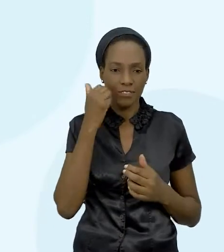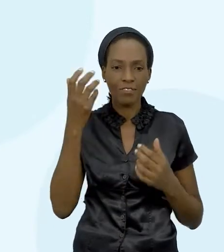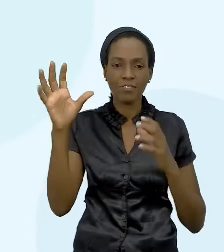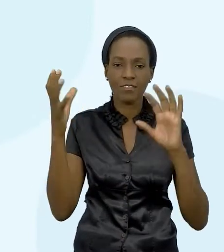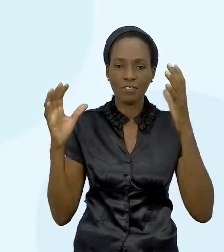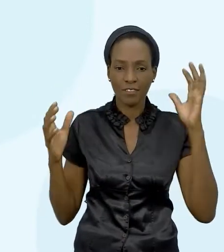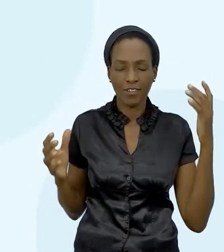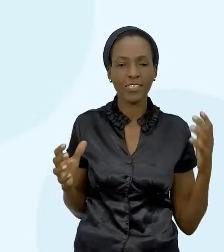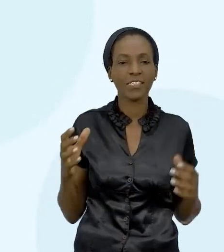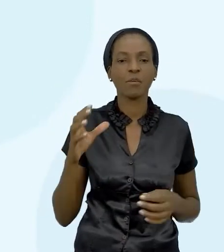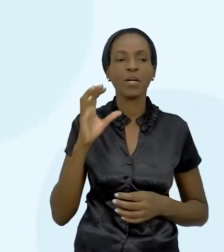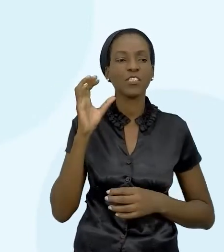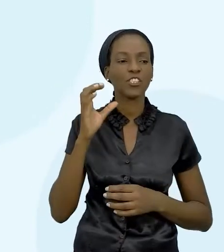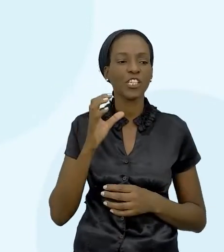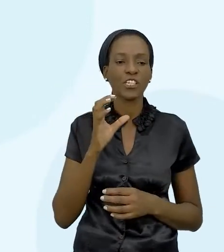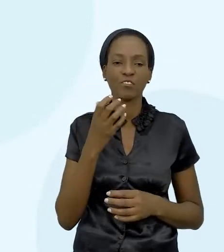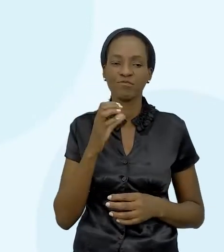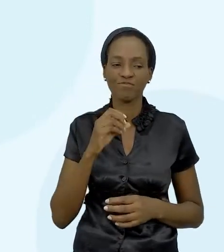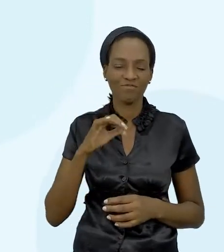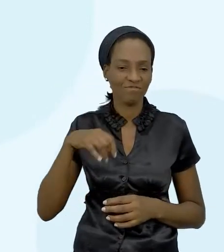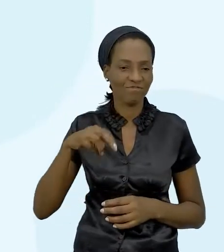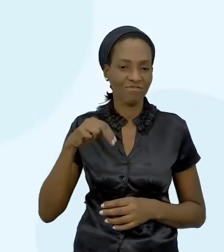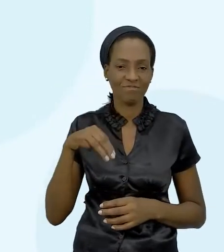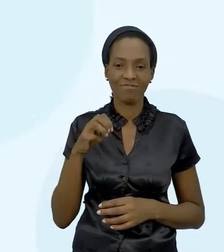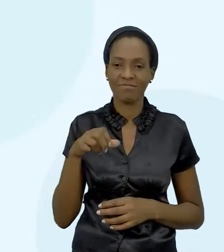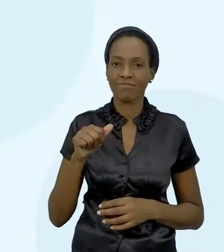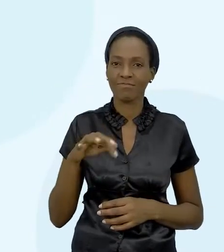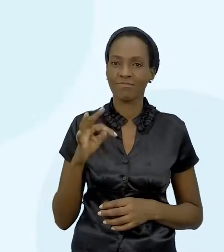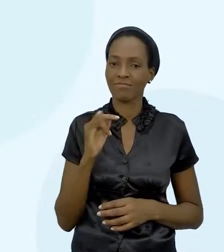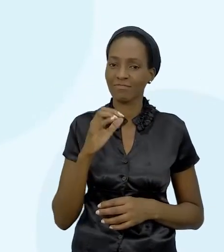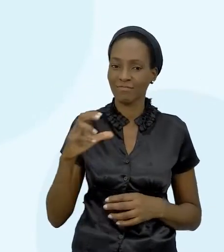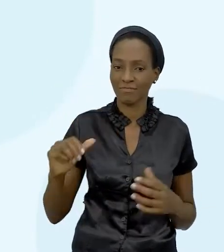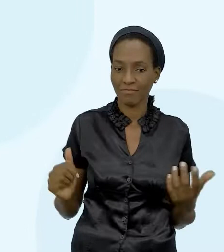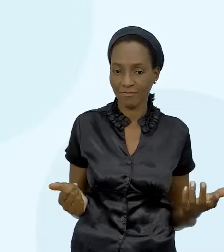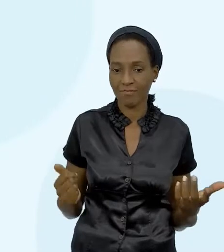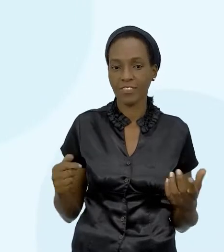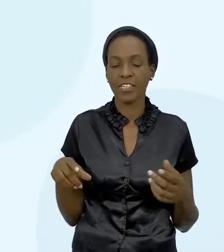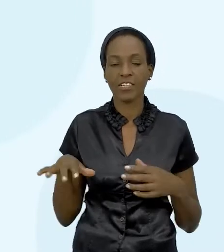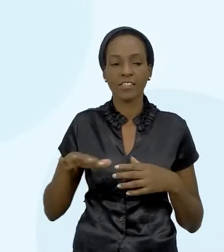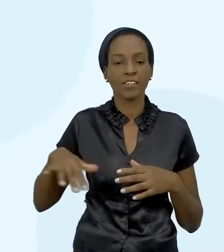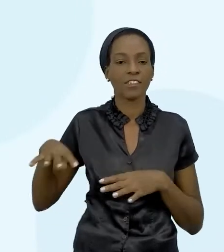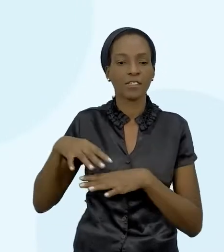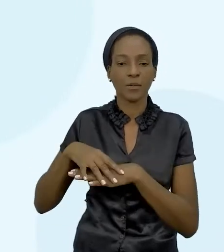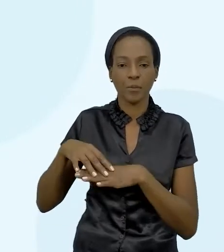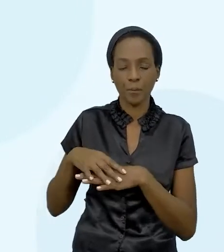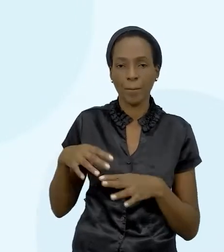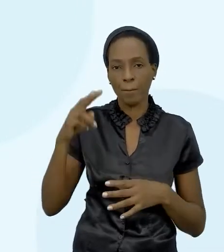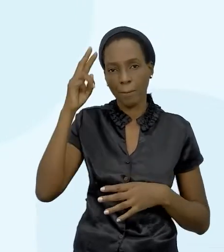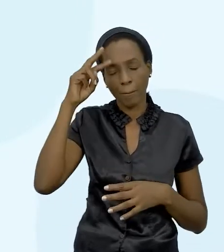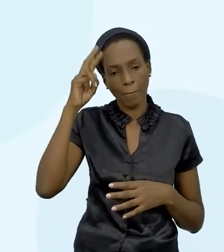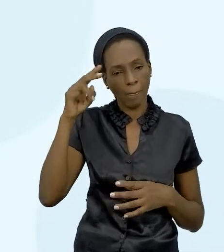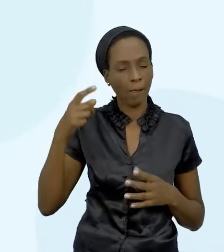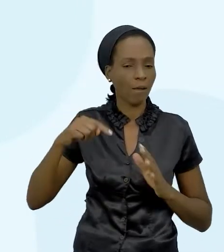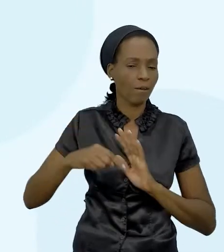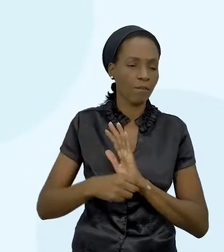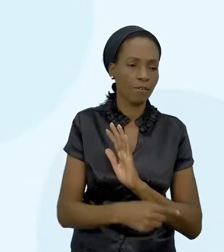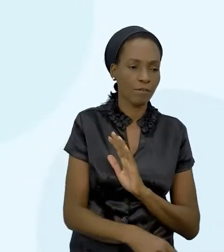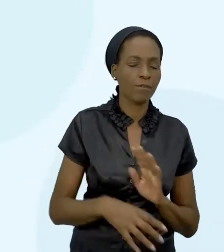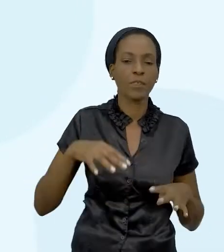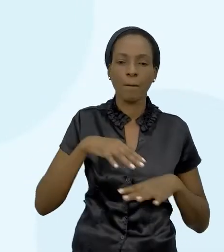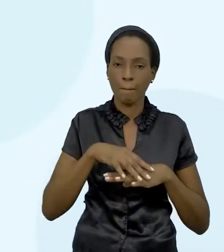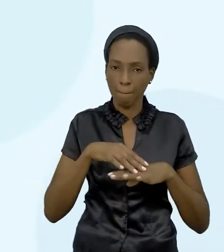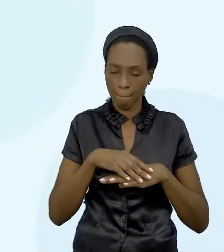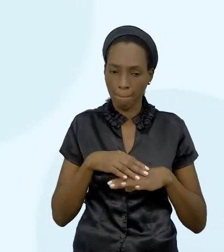A cinemática está relacionada ao movimento, enquanto que na parte de matemática, lembrando que o nosso aprofundamento é